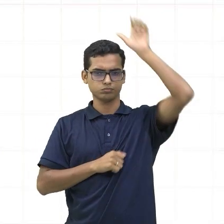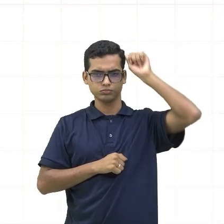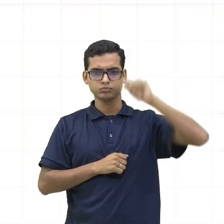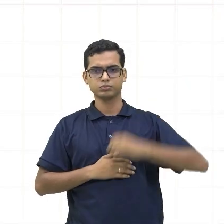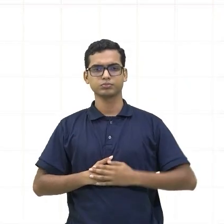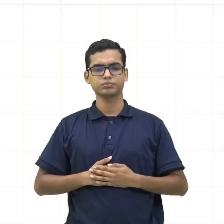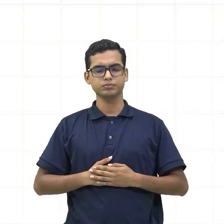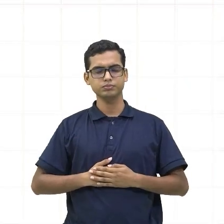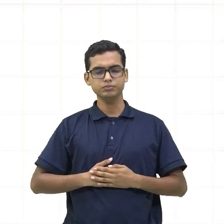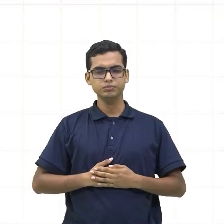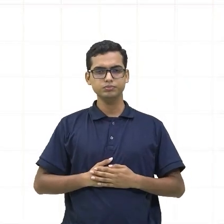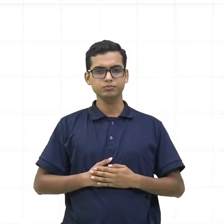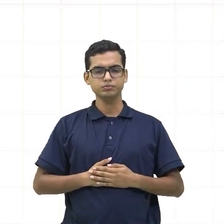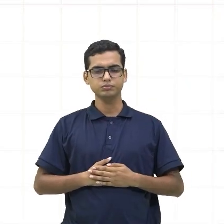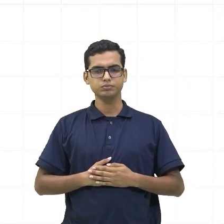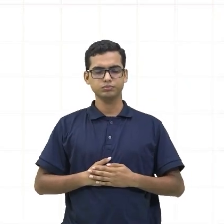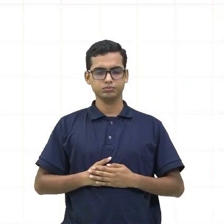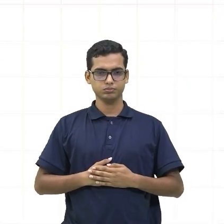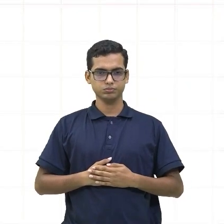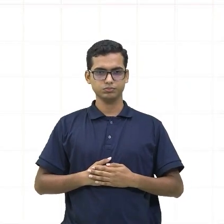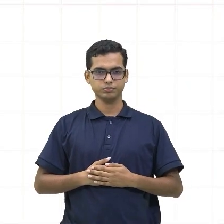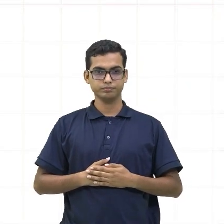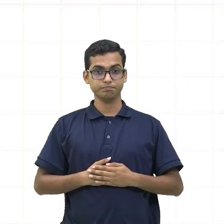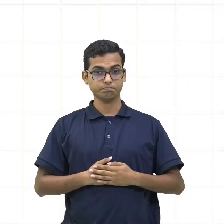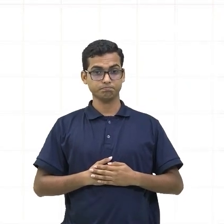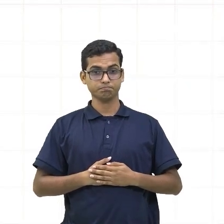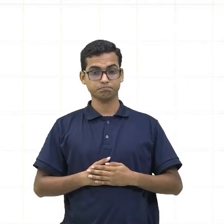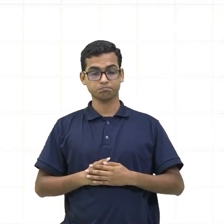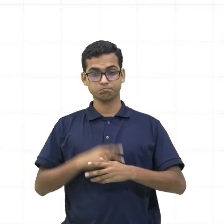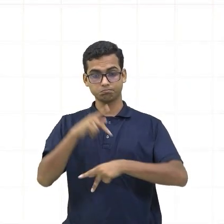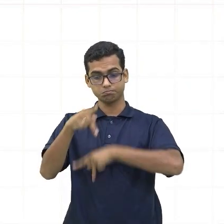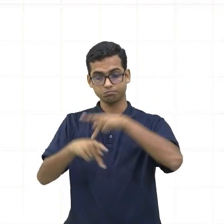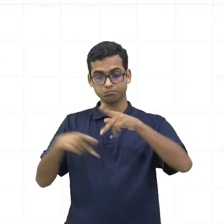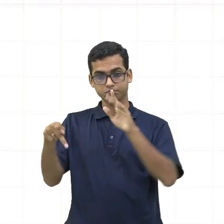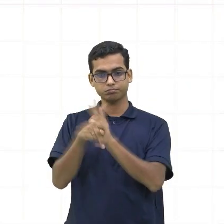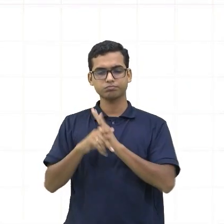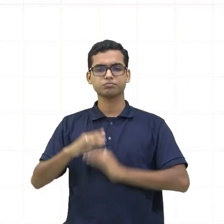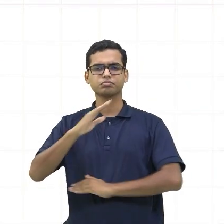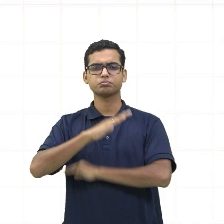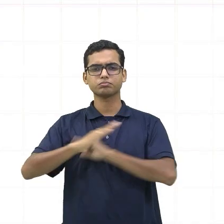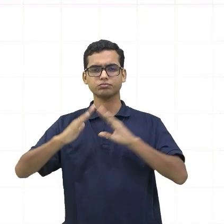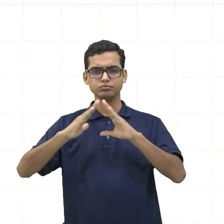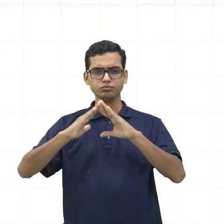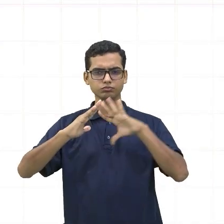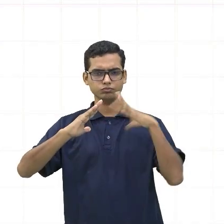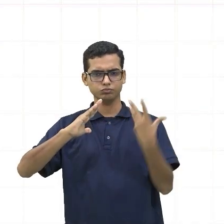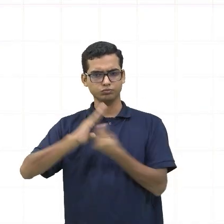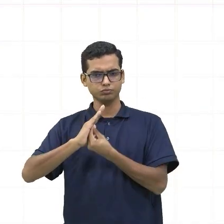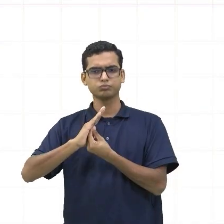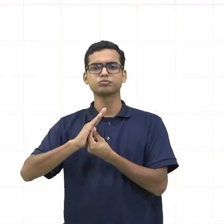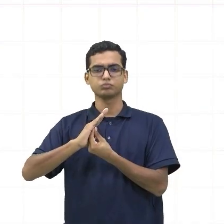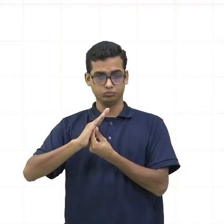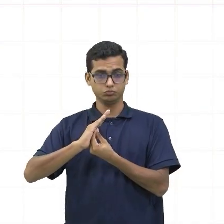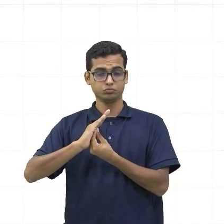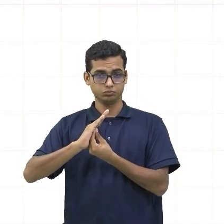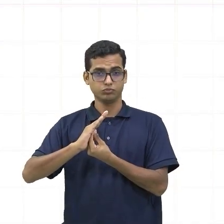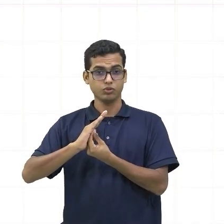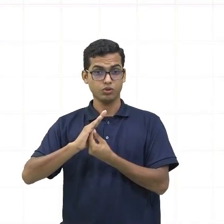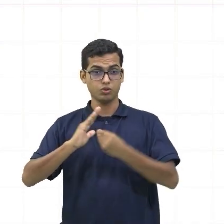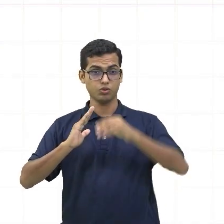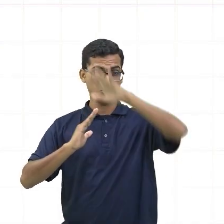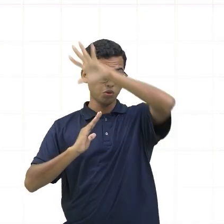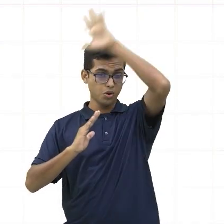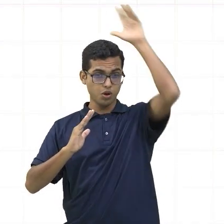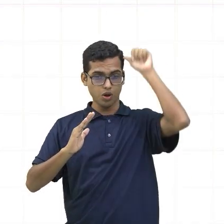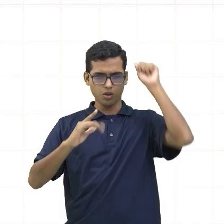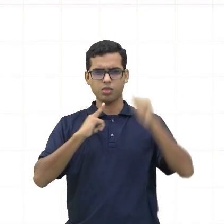essa população quilombola, de acordo com o censo de 2022, no Amazonas, ela estava